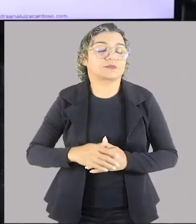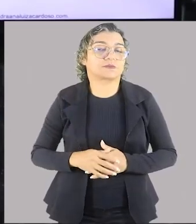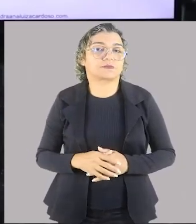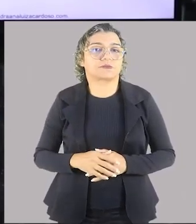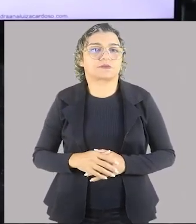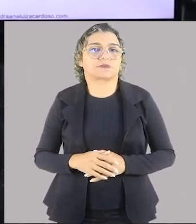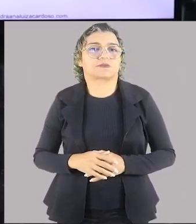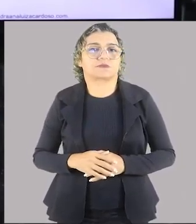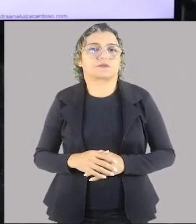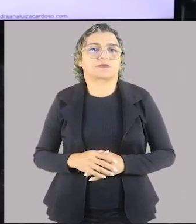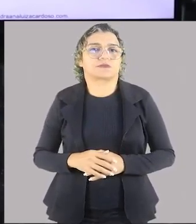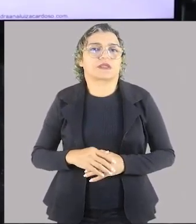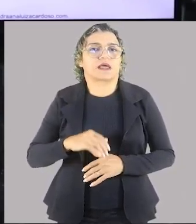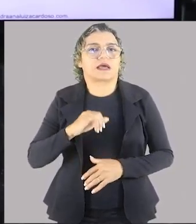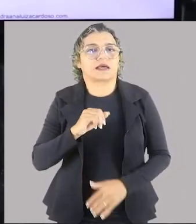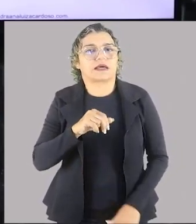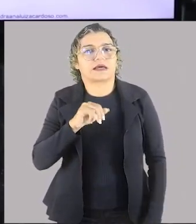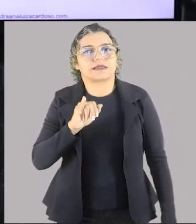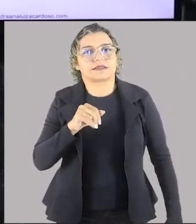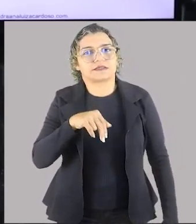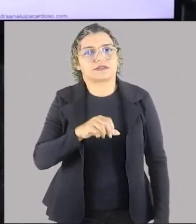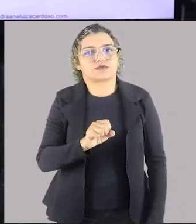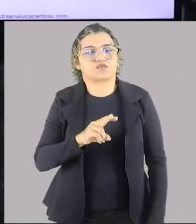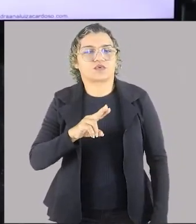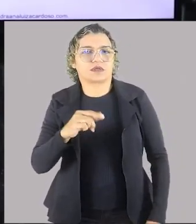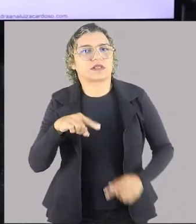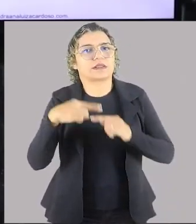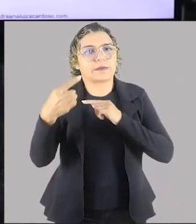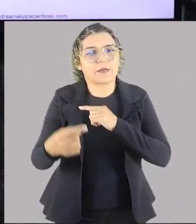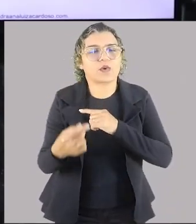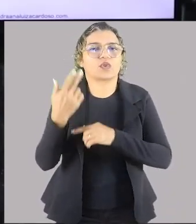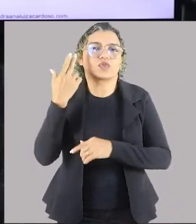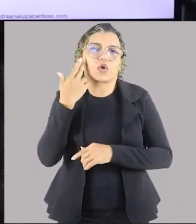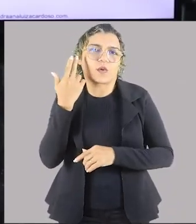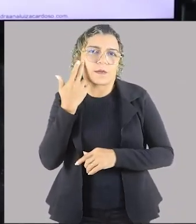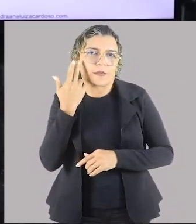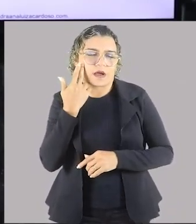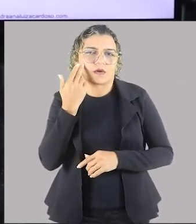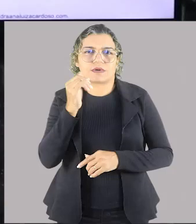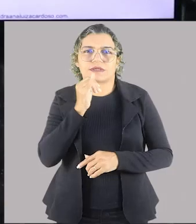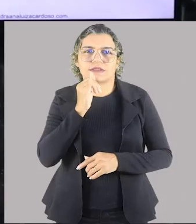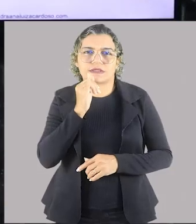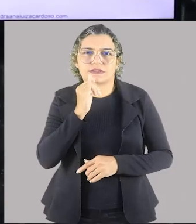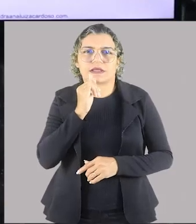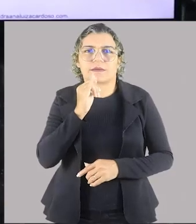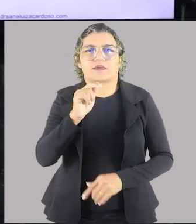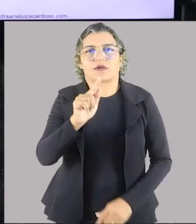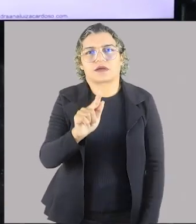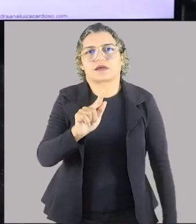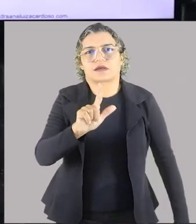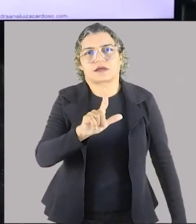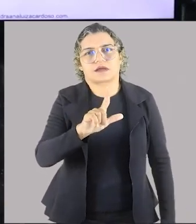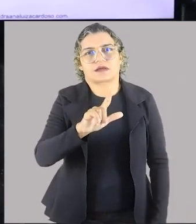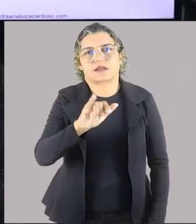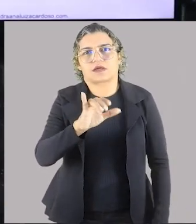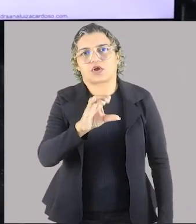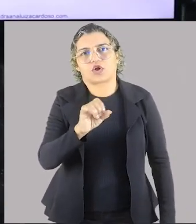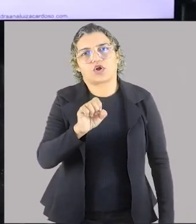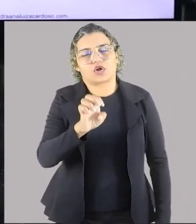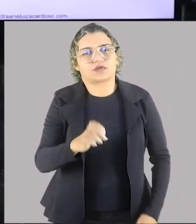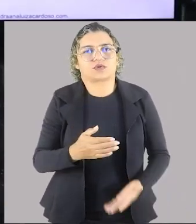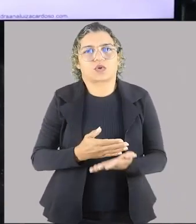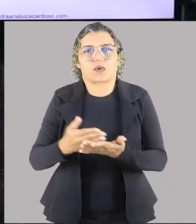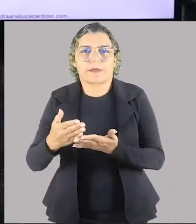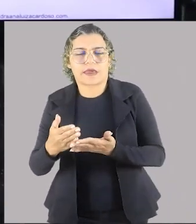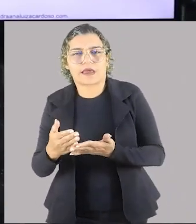a ação da insulina ela começa a ser normalizada. Depois que os níveis de glicose começam a estabilizar,